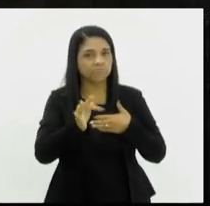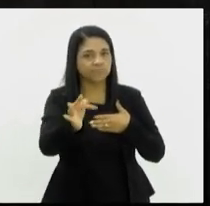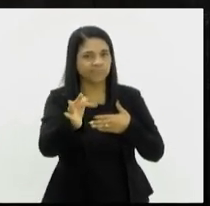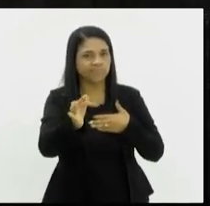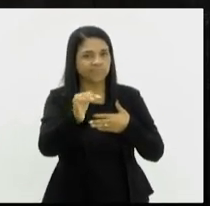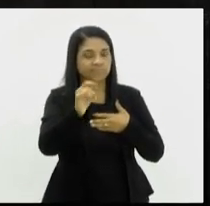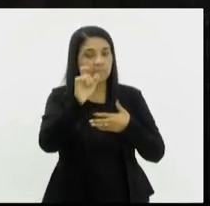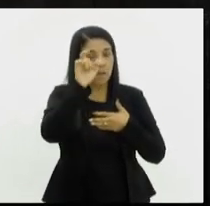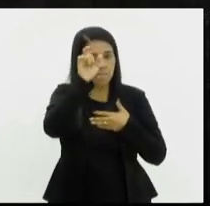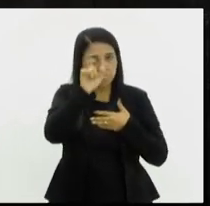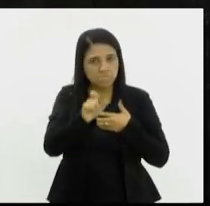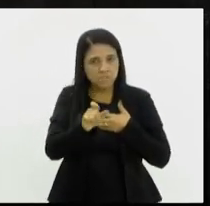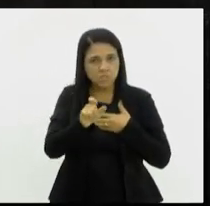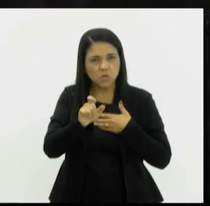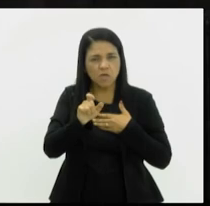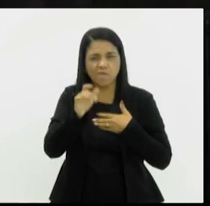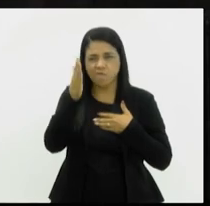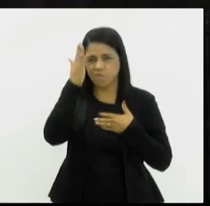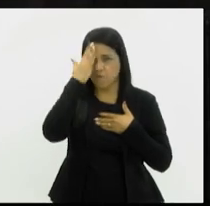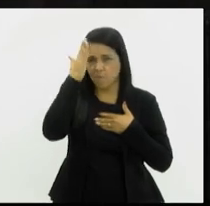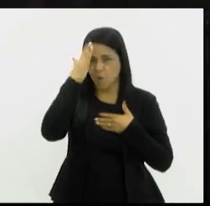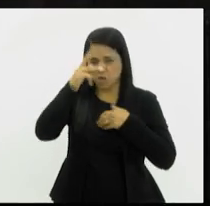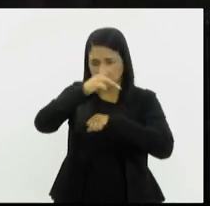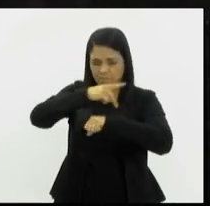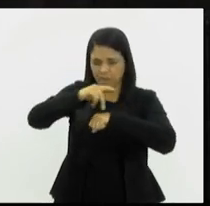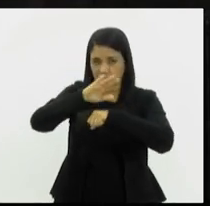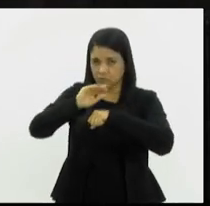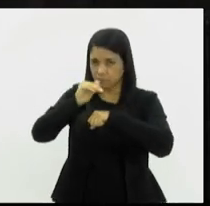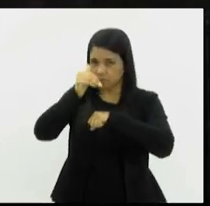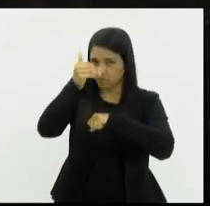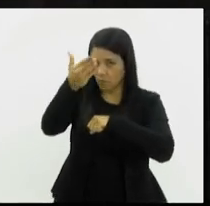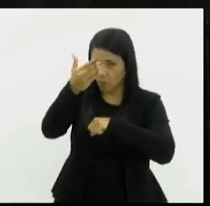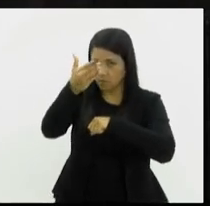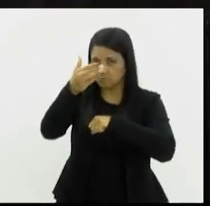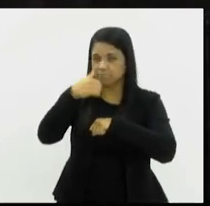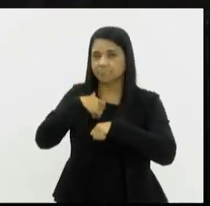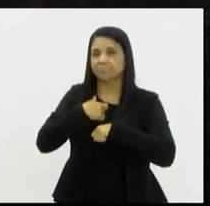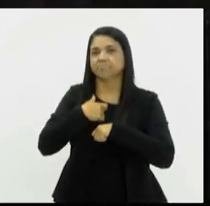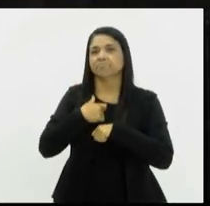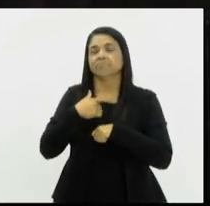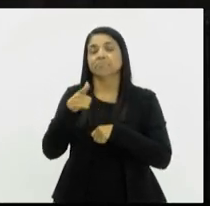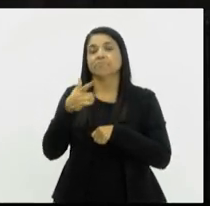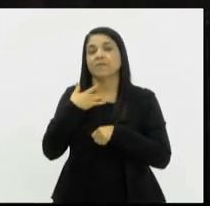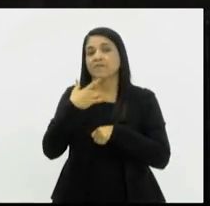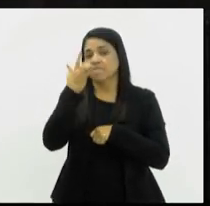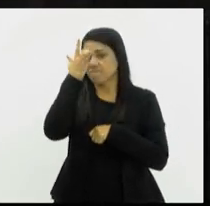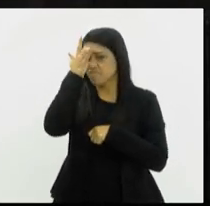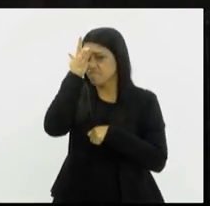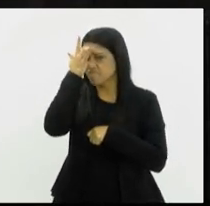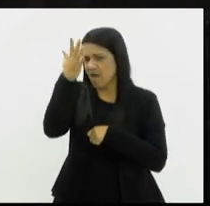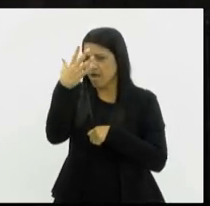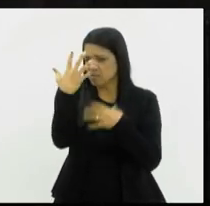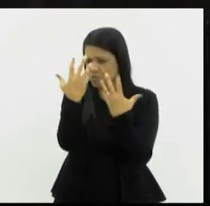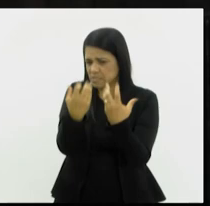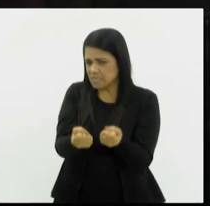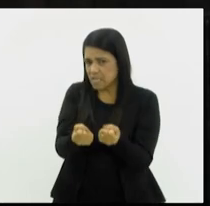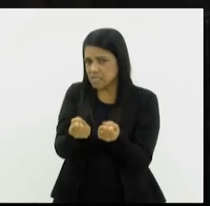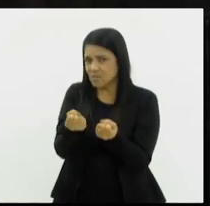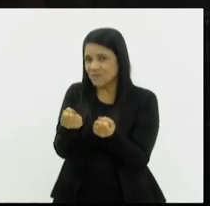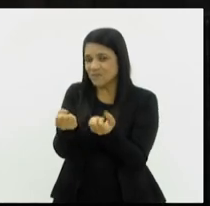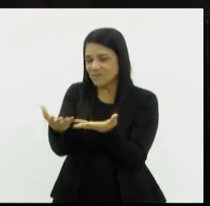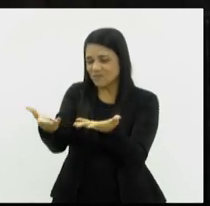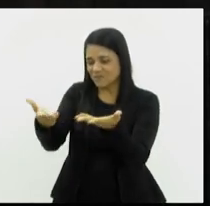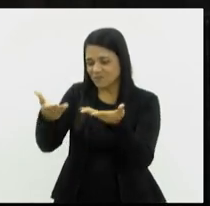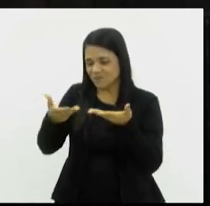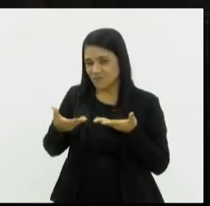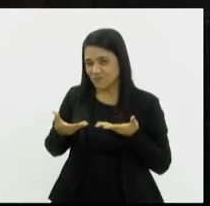nomes internacionais acudirão com muita facilidade convites para fazerem